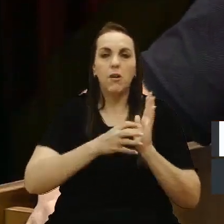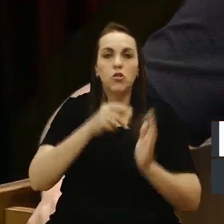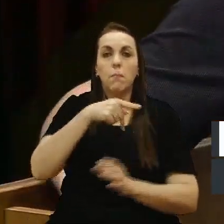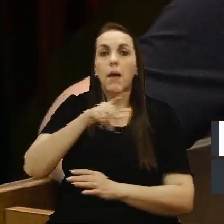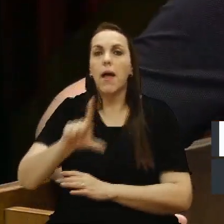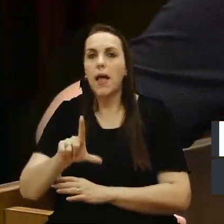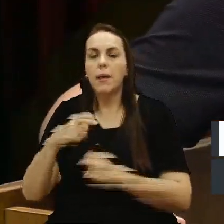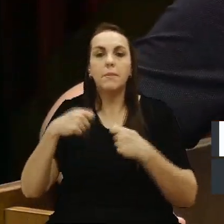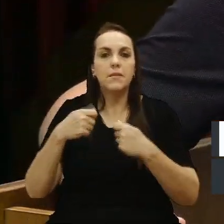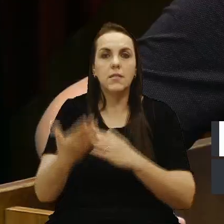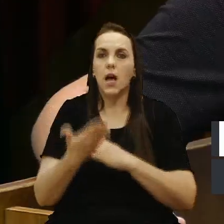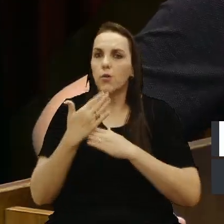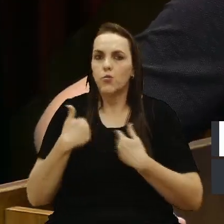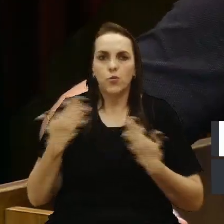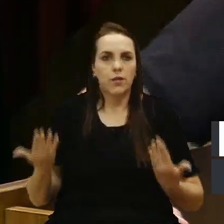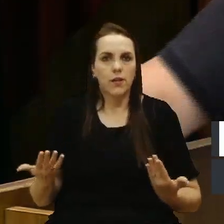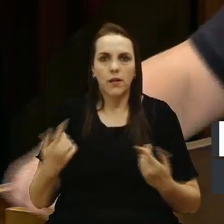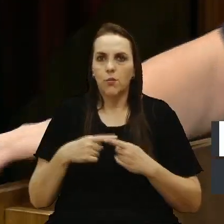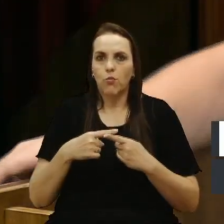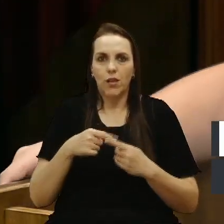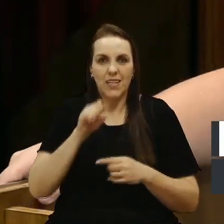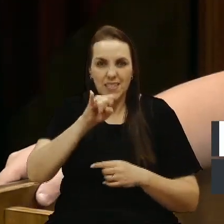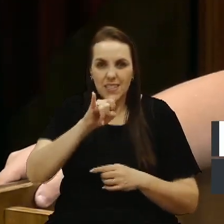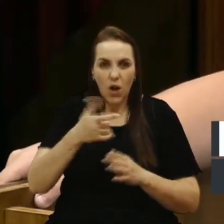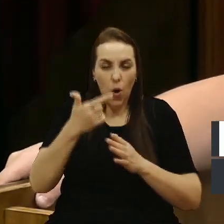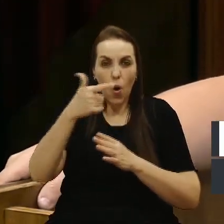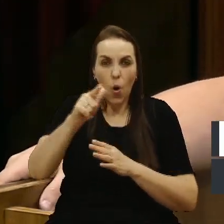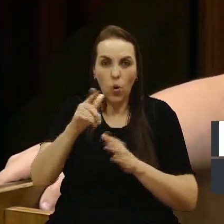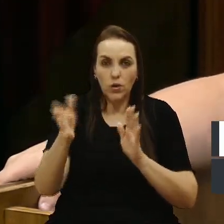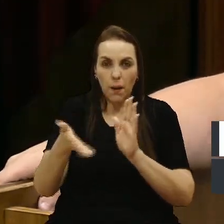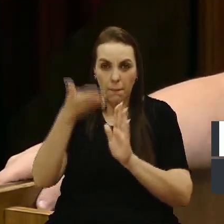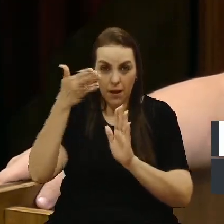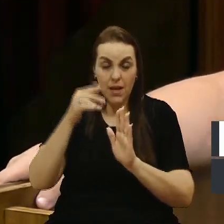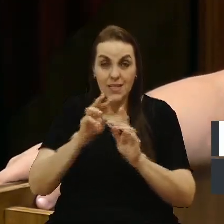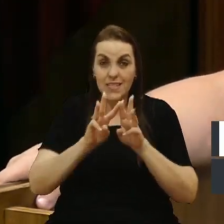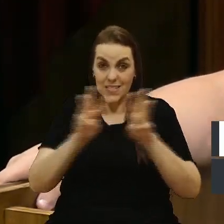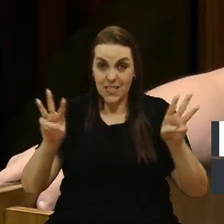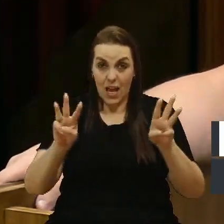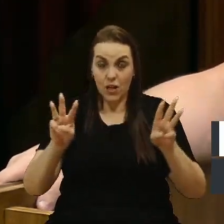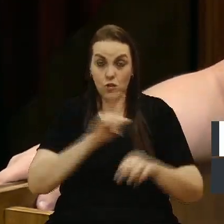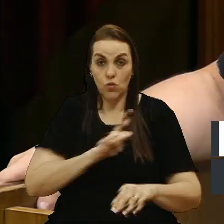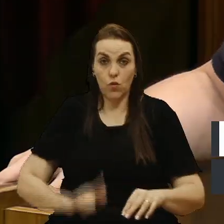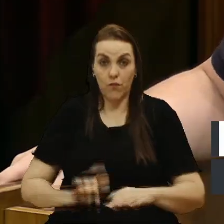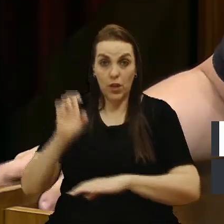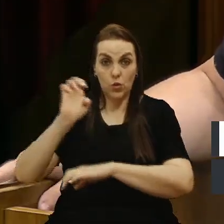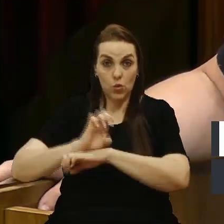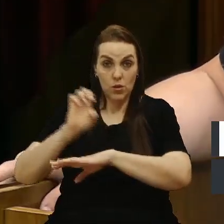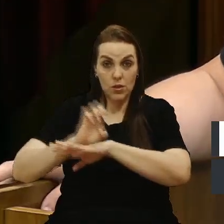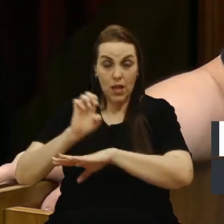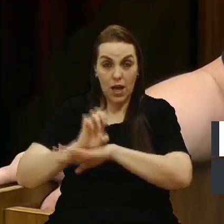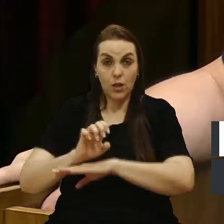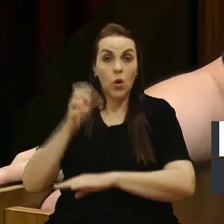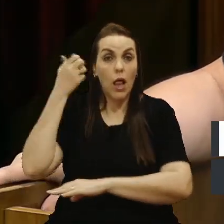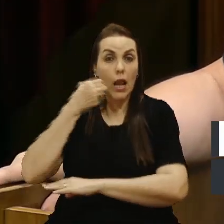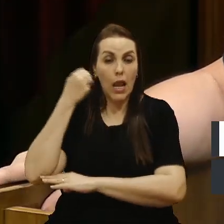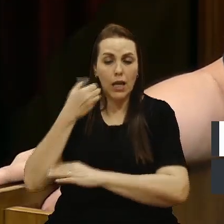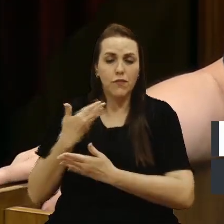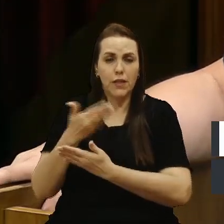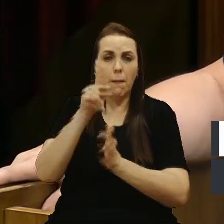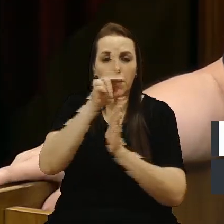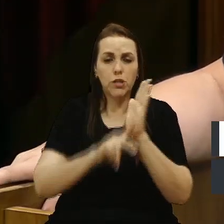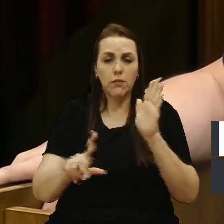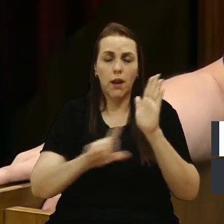ajudasse. Por quê? Porque se nós voltar na outra página, que está no site do governo do Estado, o governador vai mandar um projeto de